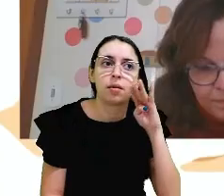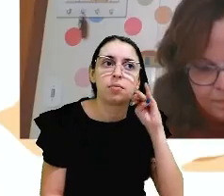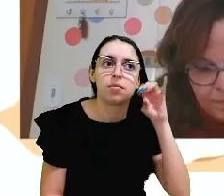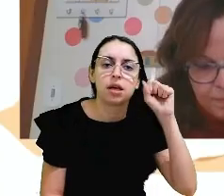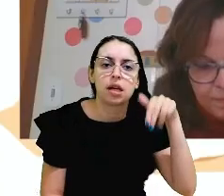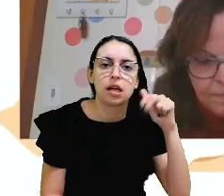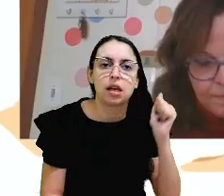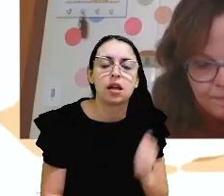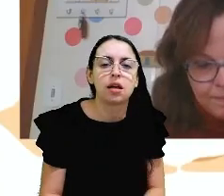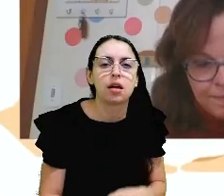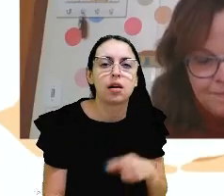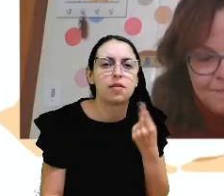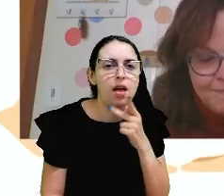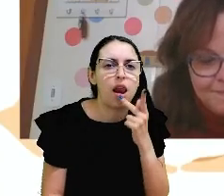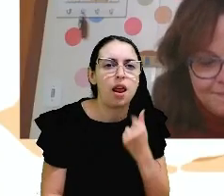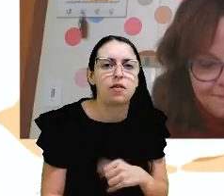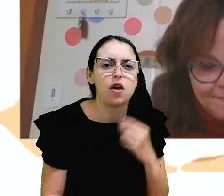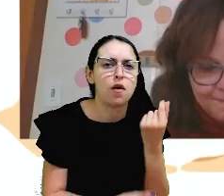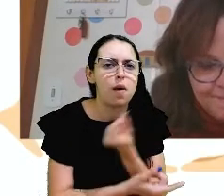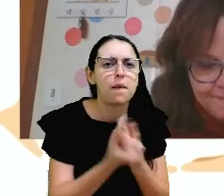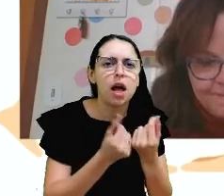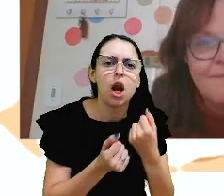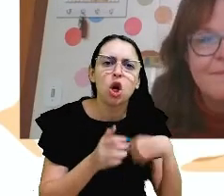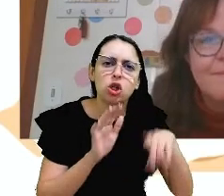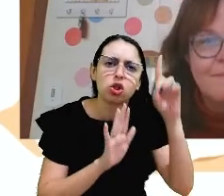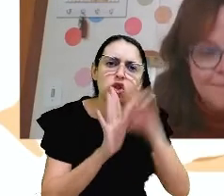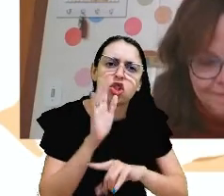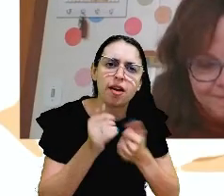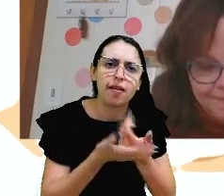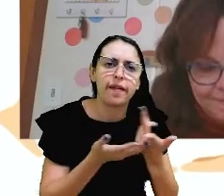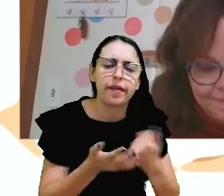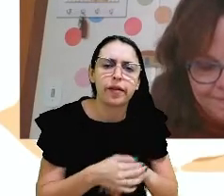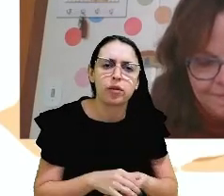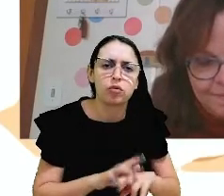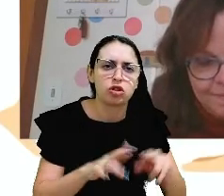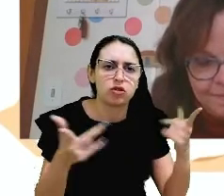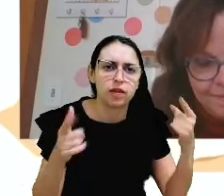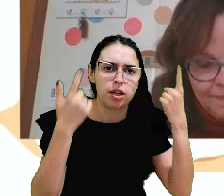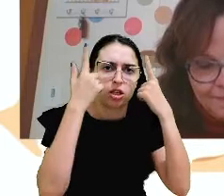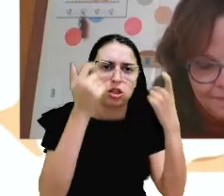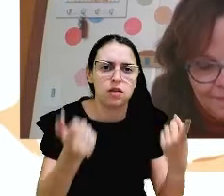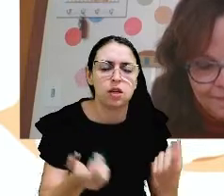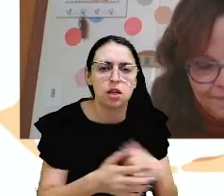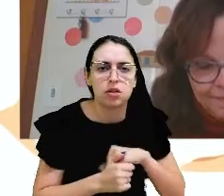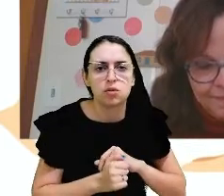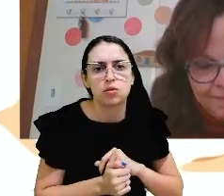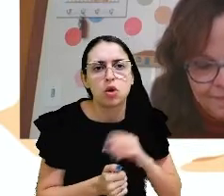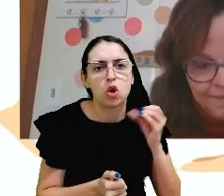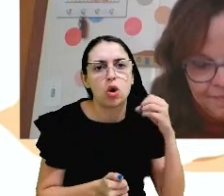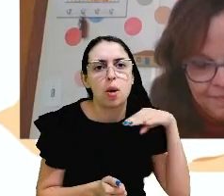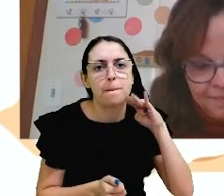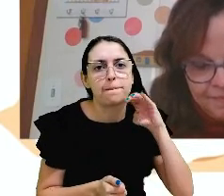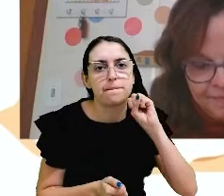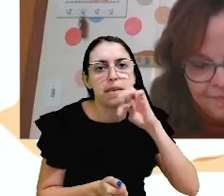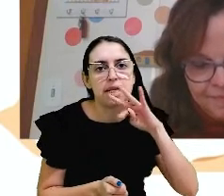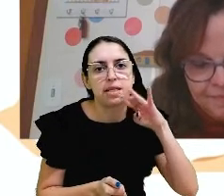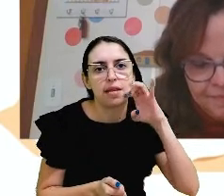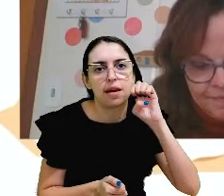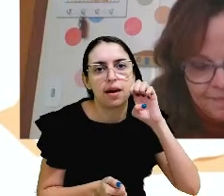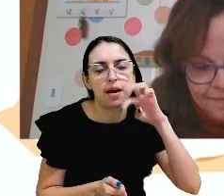recursos jurídicos, né, para se contrapor à violência obstétrica,